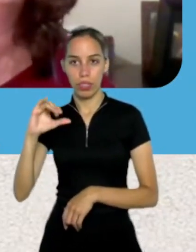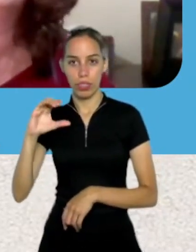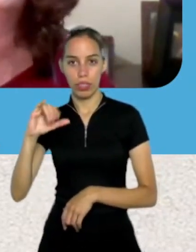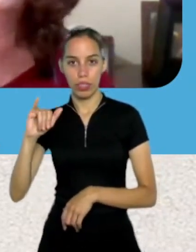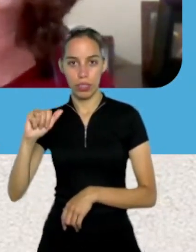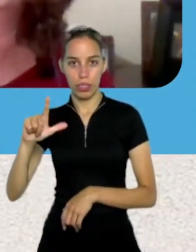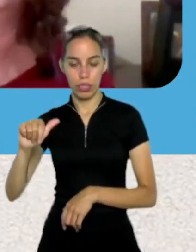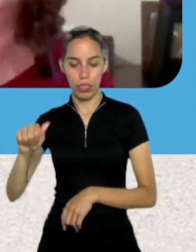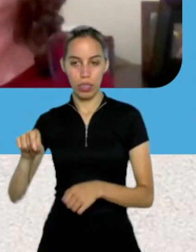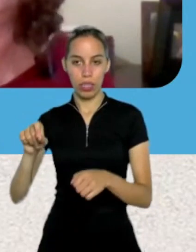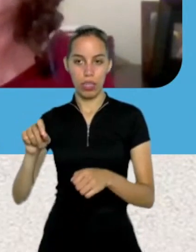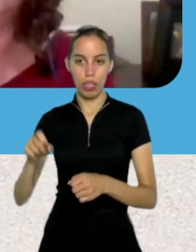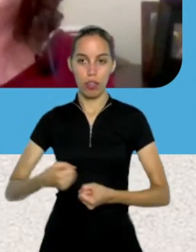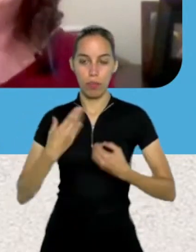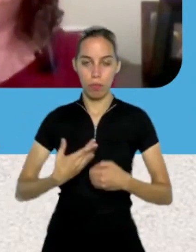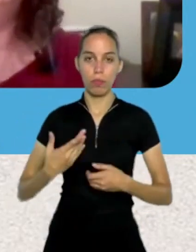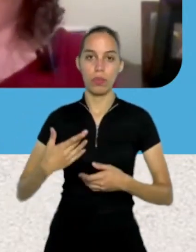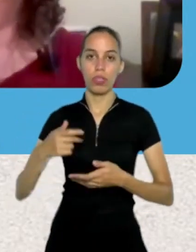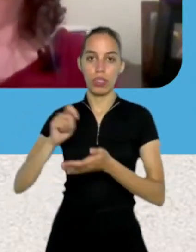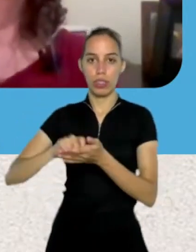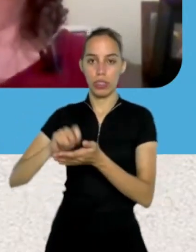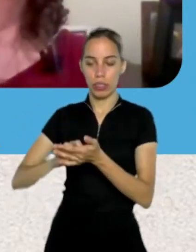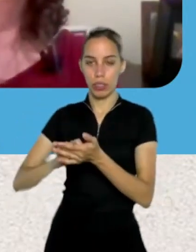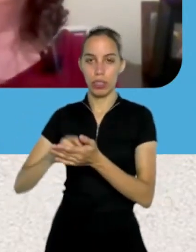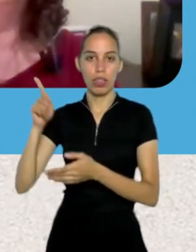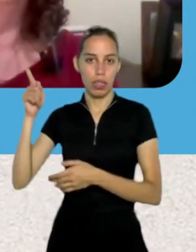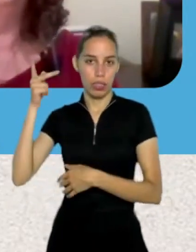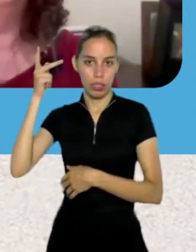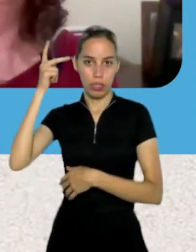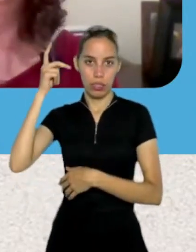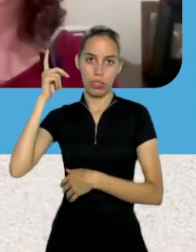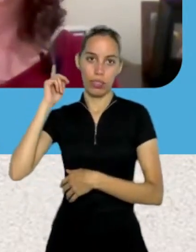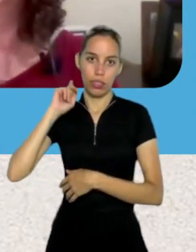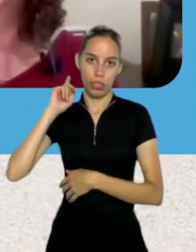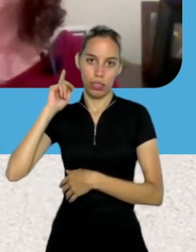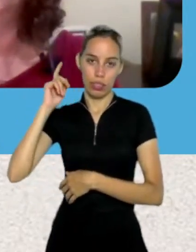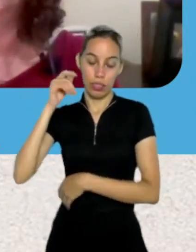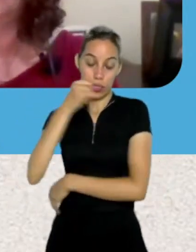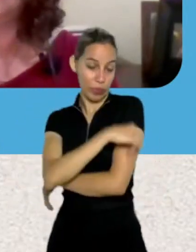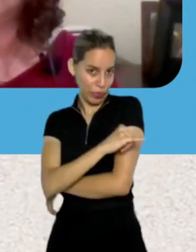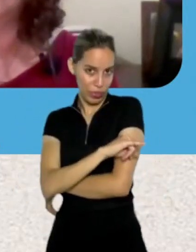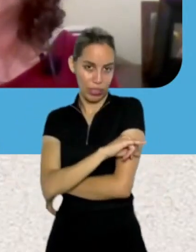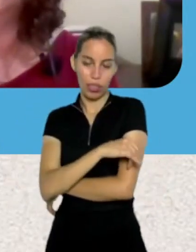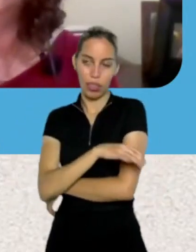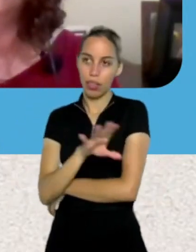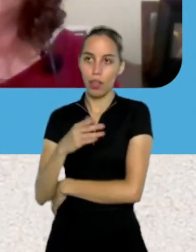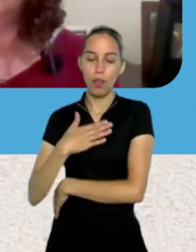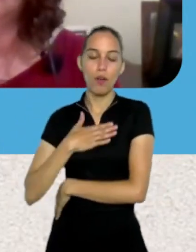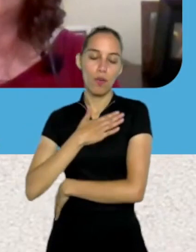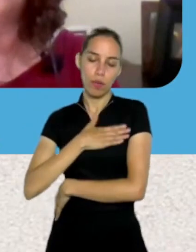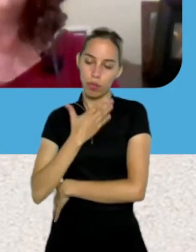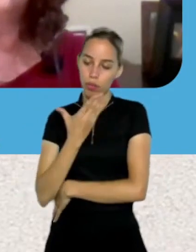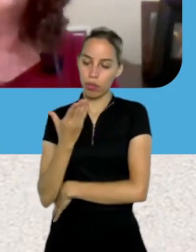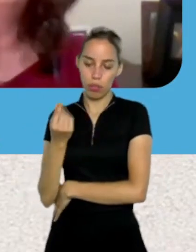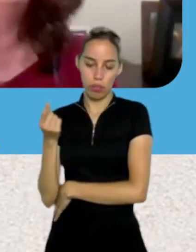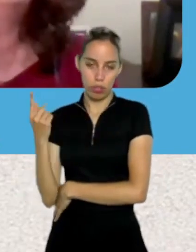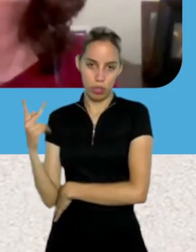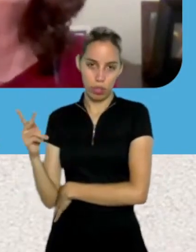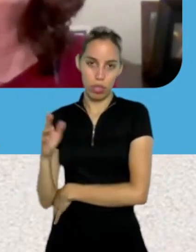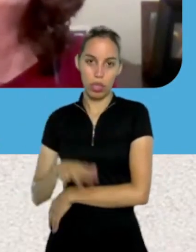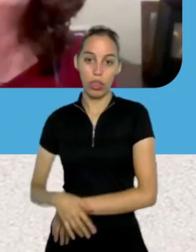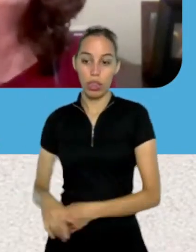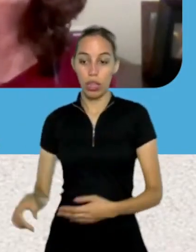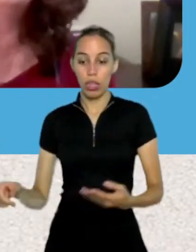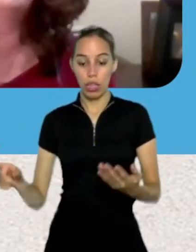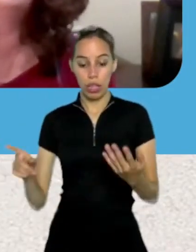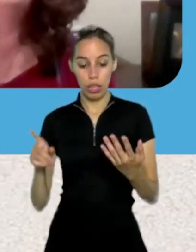pesquisadora, editora lá do Rio, que também é muito boa, que eu gosto demais dela. E a quarta capa, a